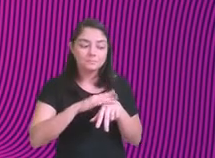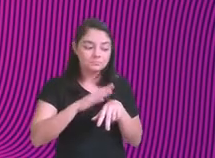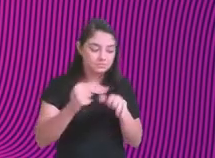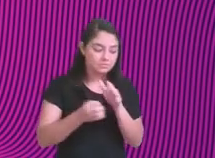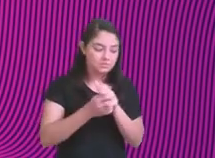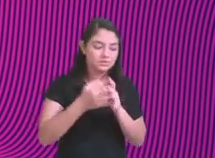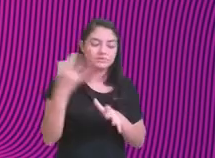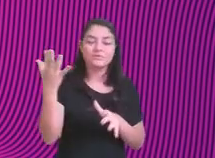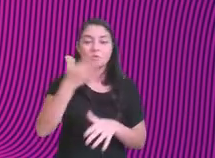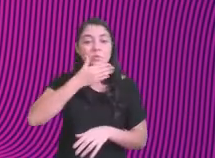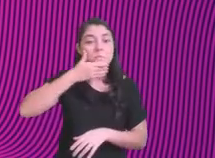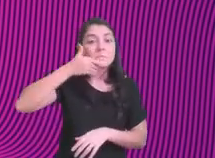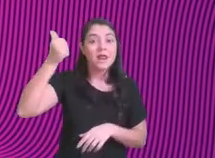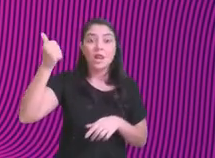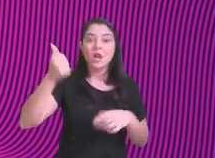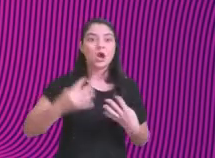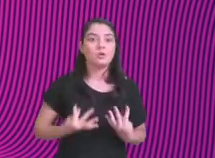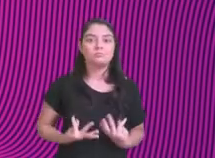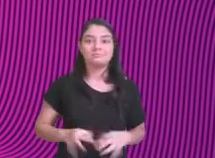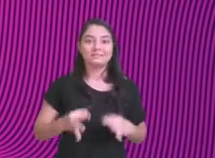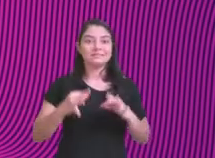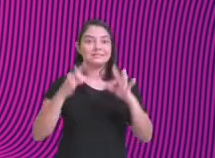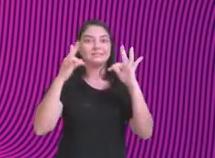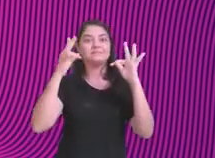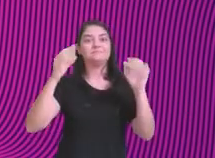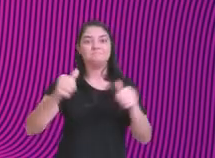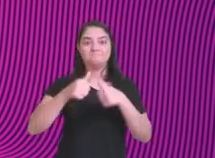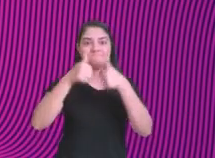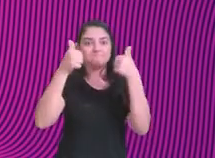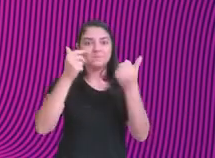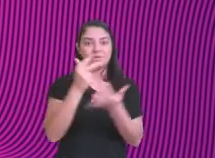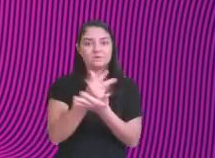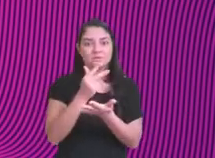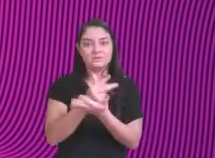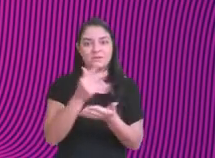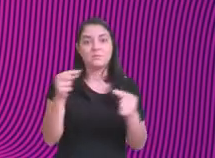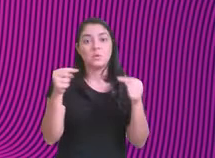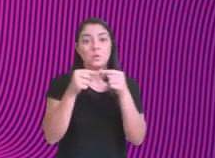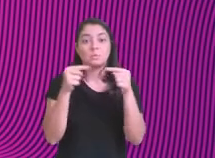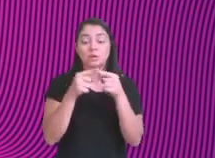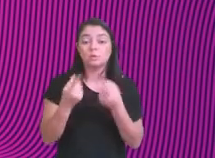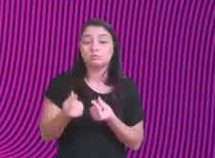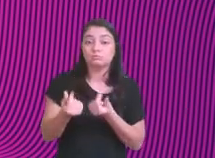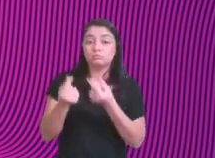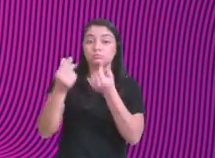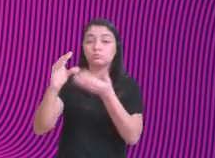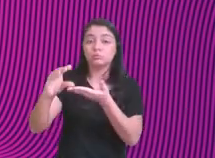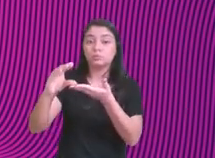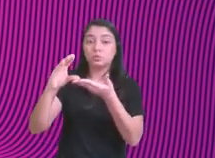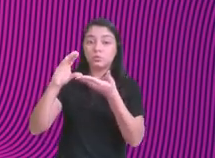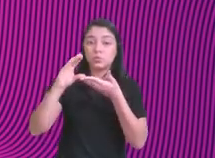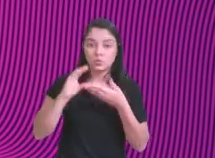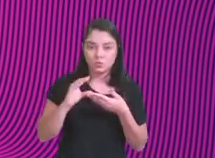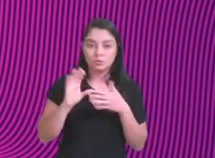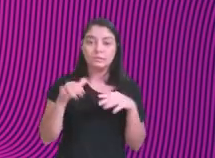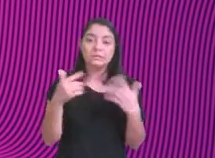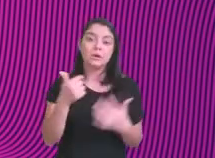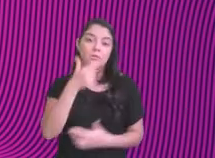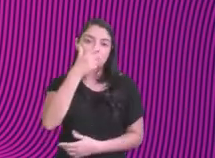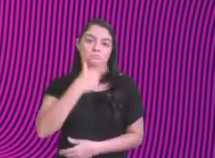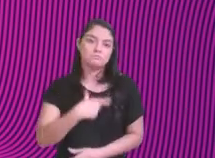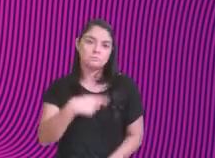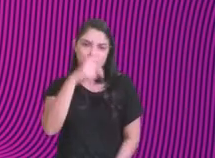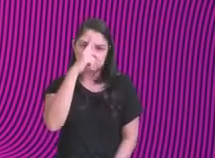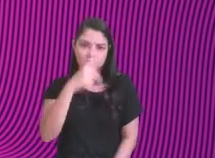melhor tratamento possível, adequando custo e benefício. Então, para mim, no meu entender, a fórmula